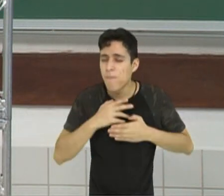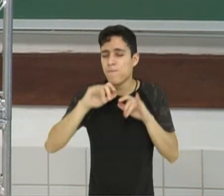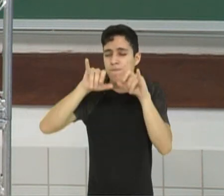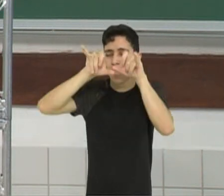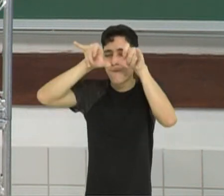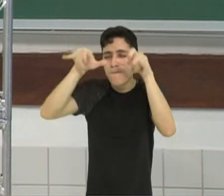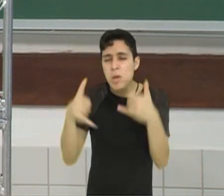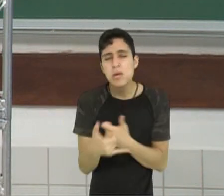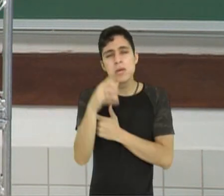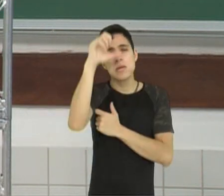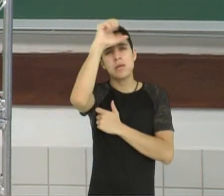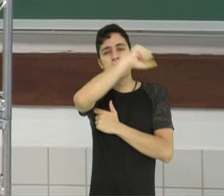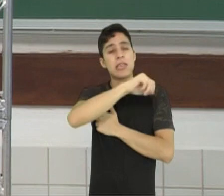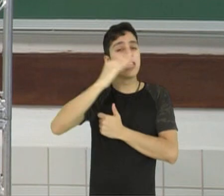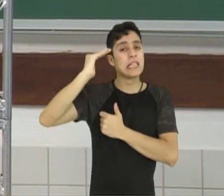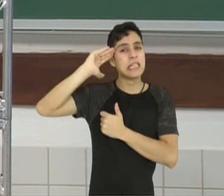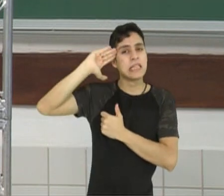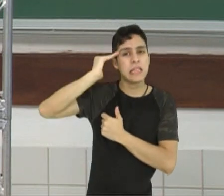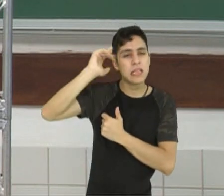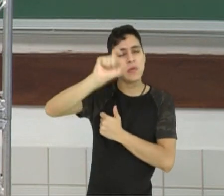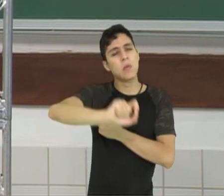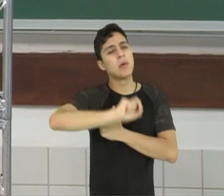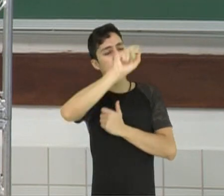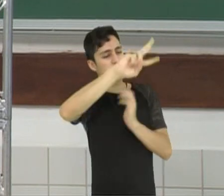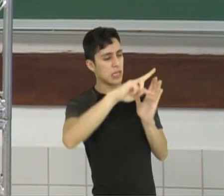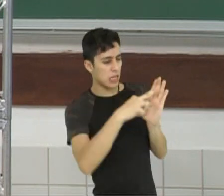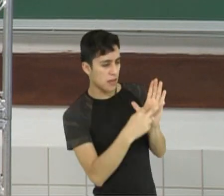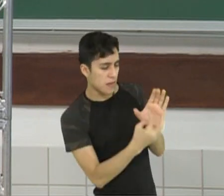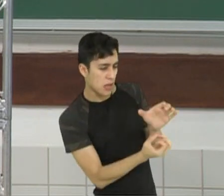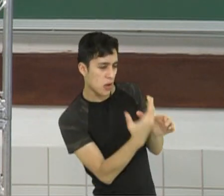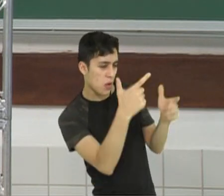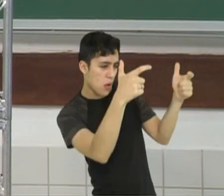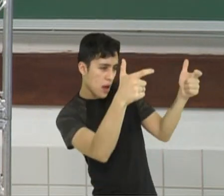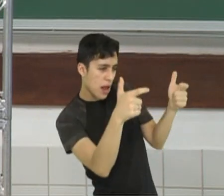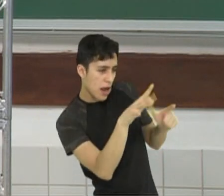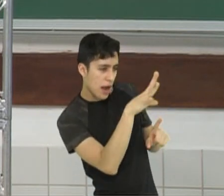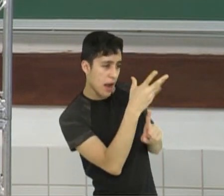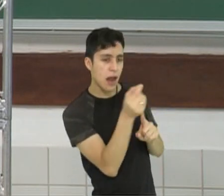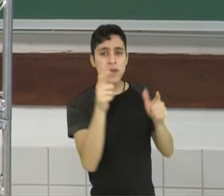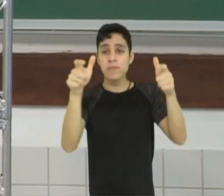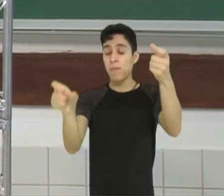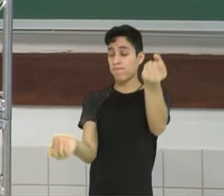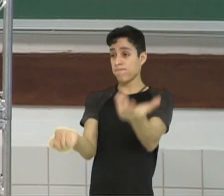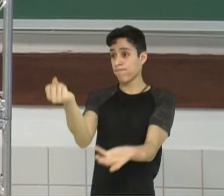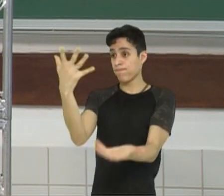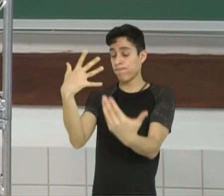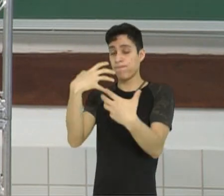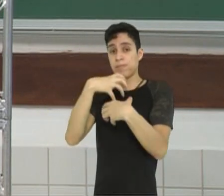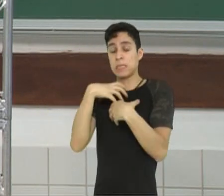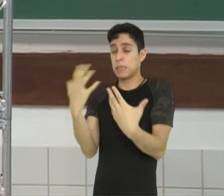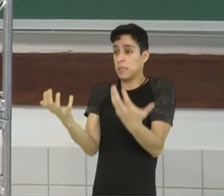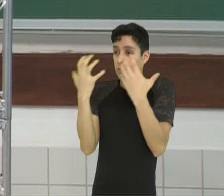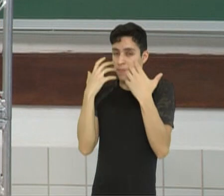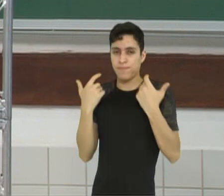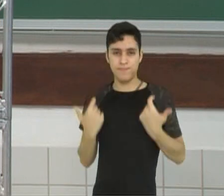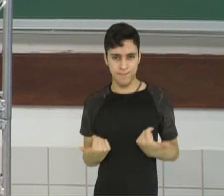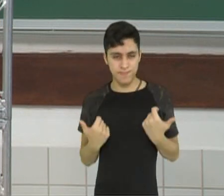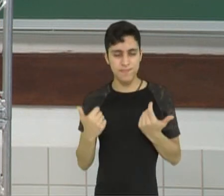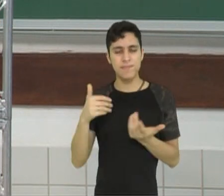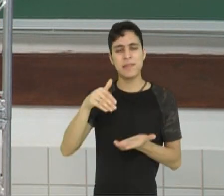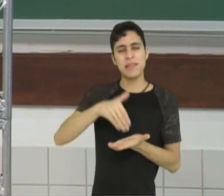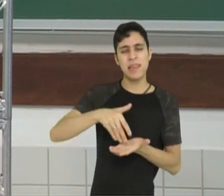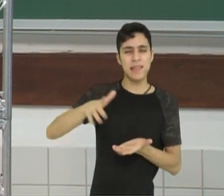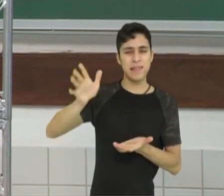né, entendido aí o que são as instalações artísticas, o que são intervenções artísticas. E até